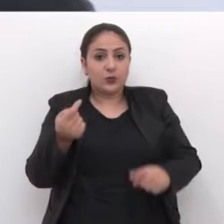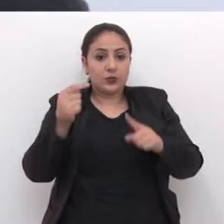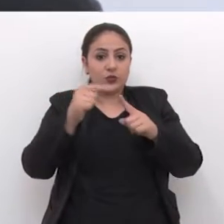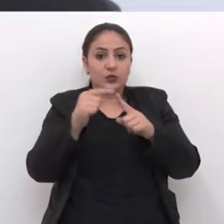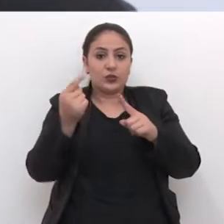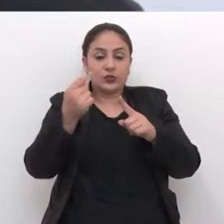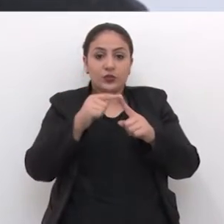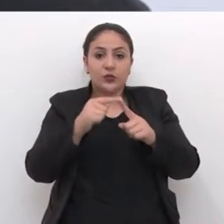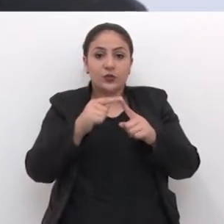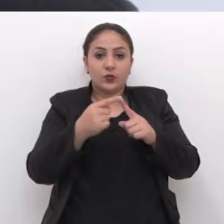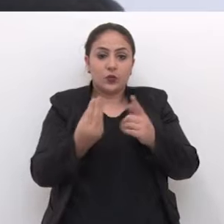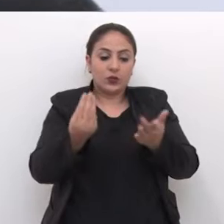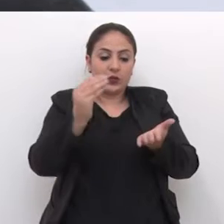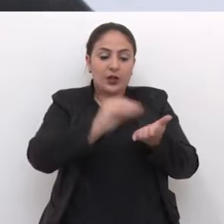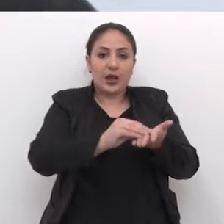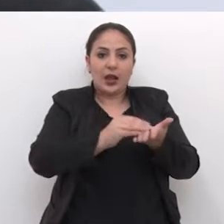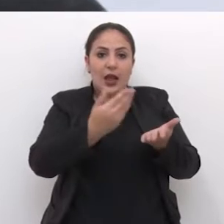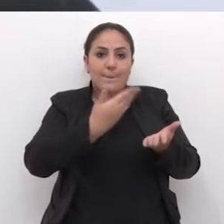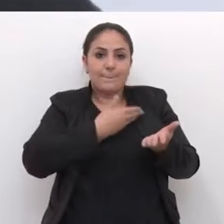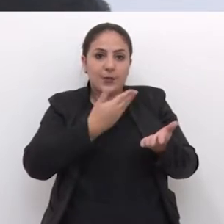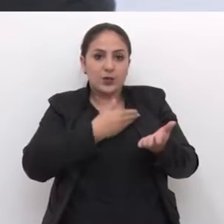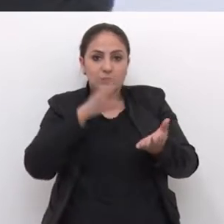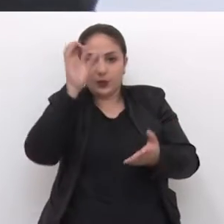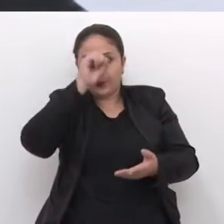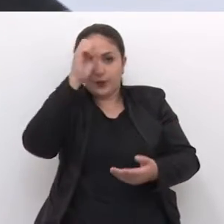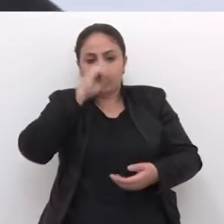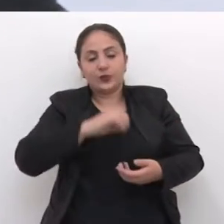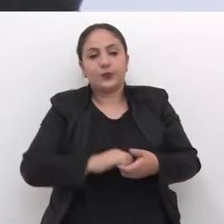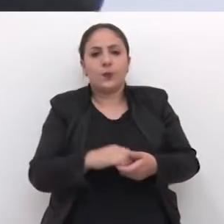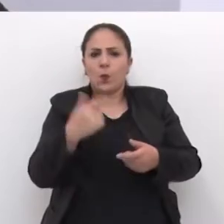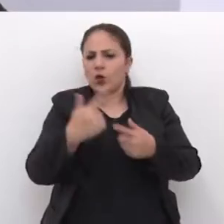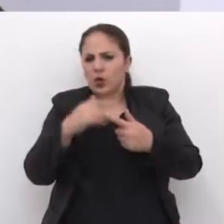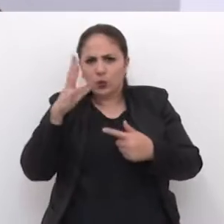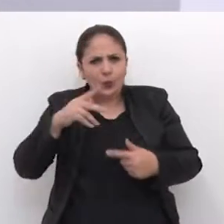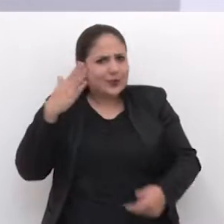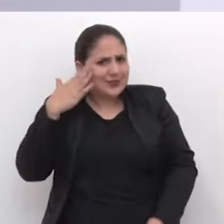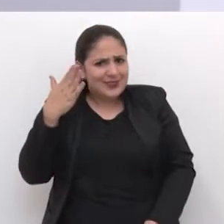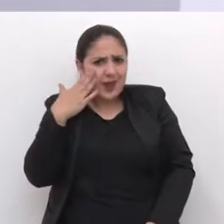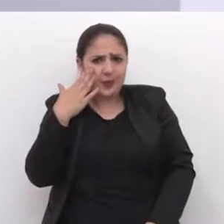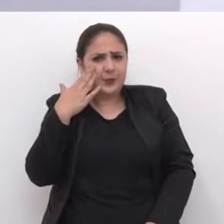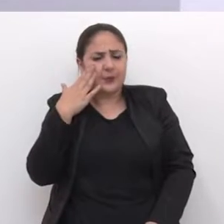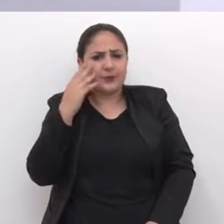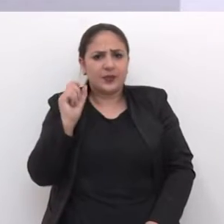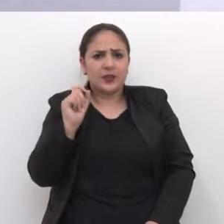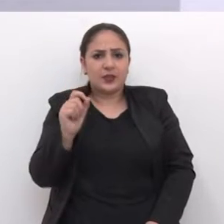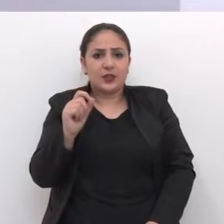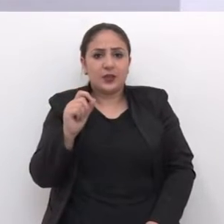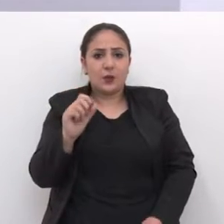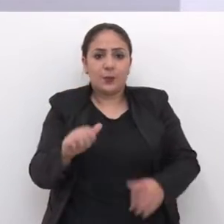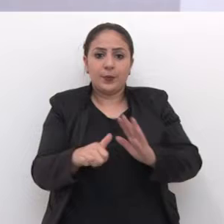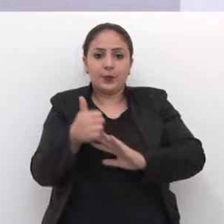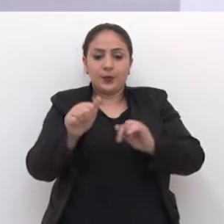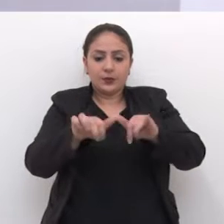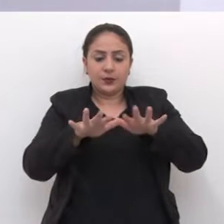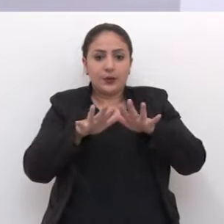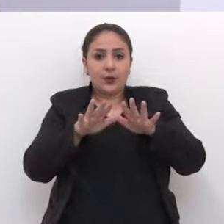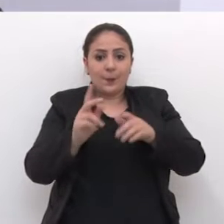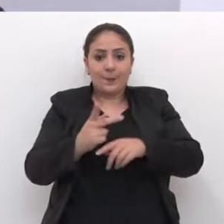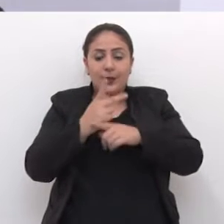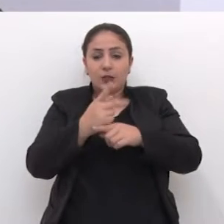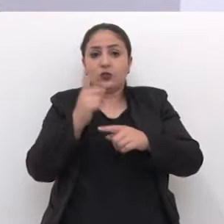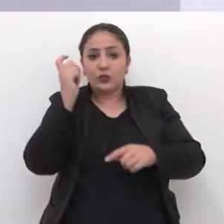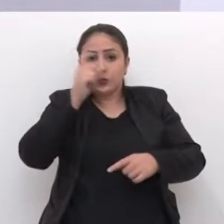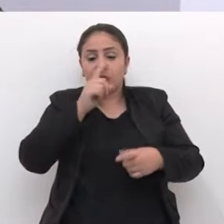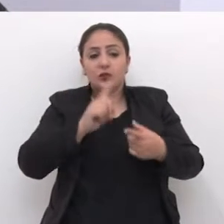parlamentar pretendia instituir o selo Amigas do Aprendiz. Porque todo mundo sabe que o primeiro emprego é uma coisa